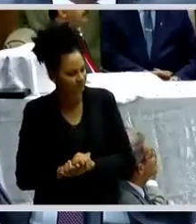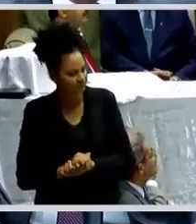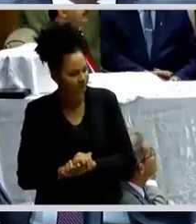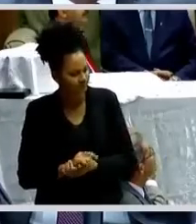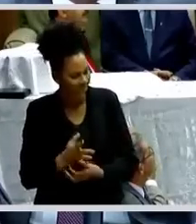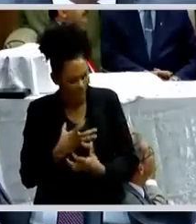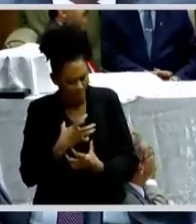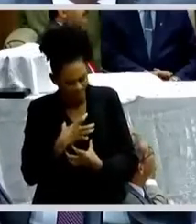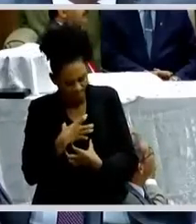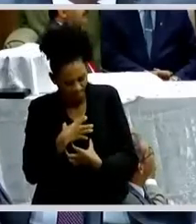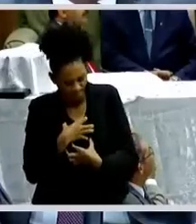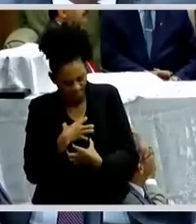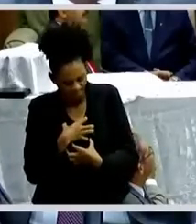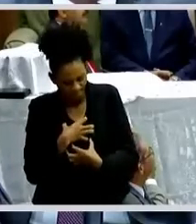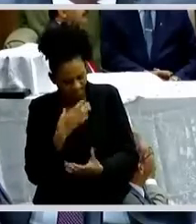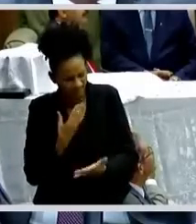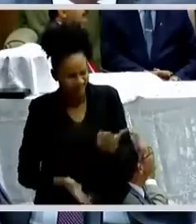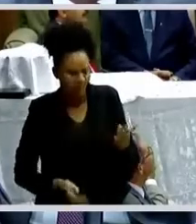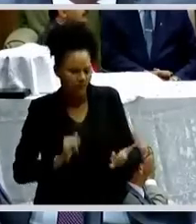lamentou porque Judas perdeu a vida.